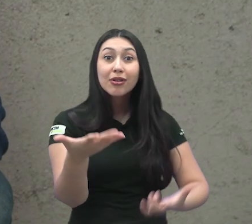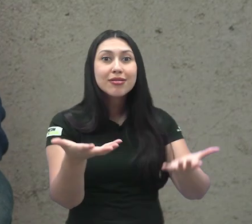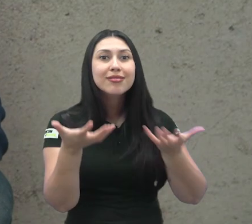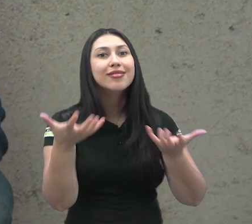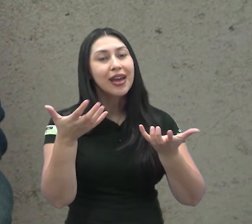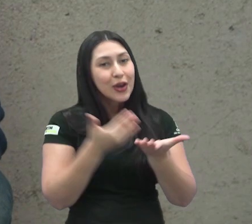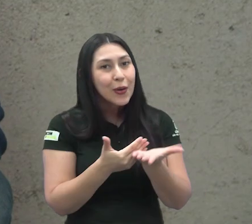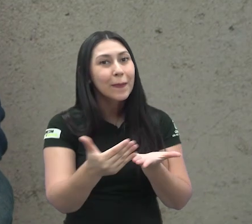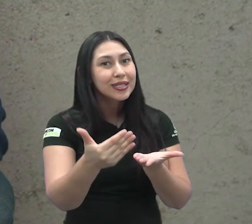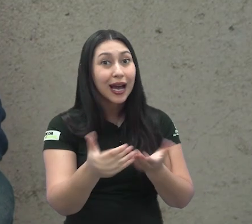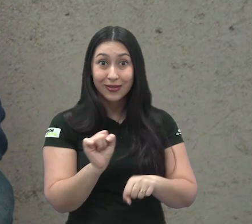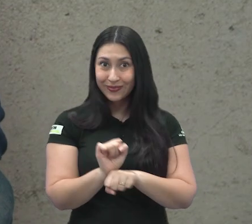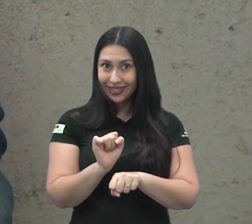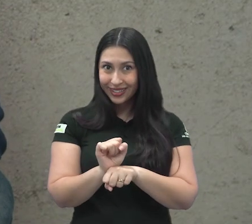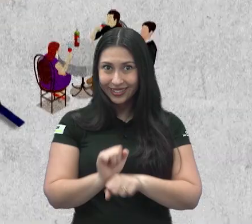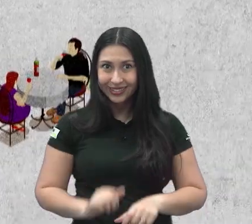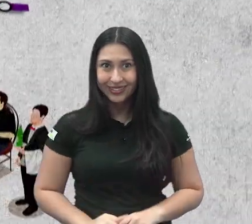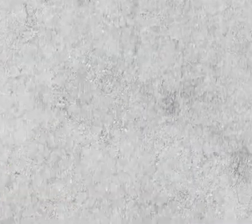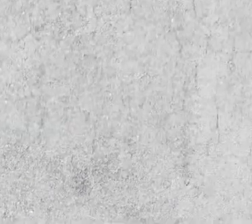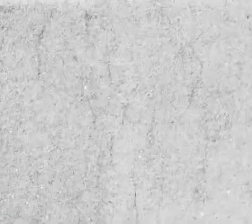seguir na carreira. Até daqui a pouco.